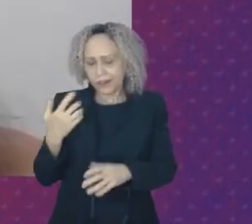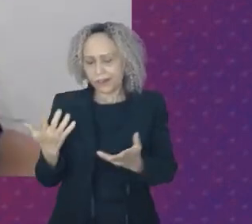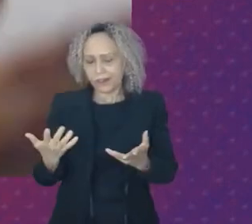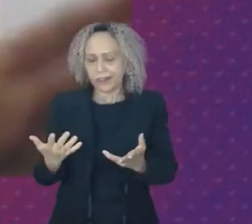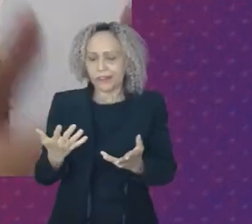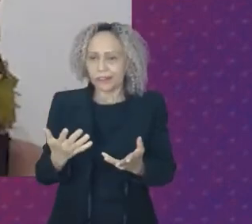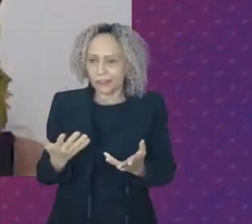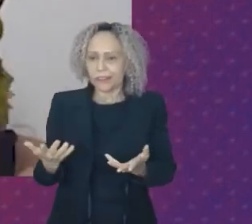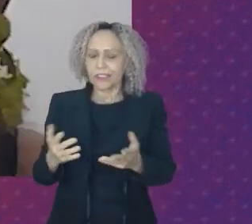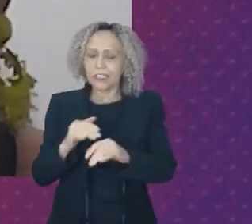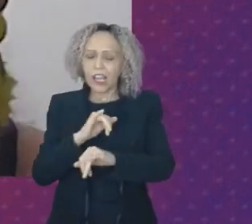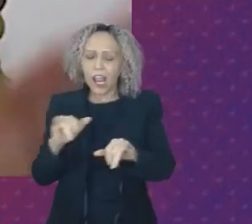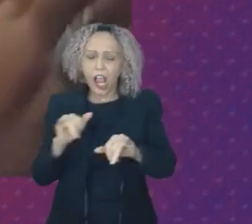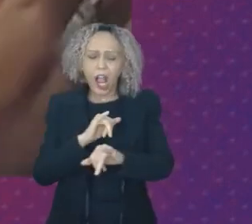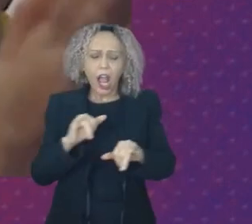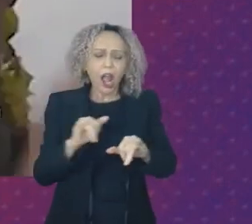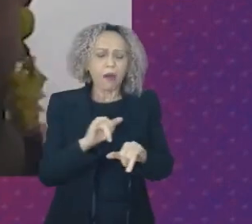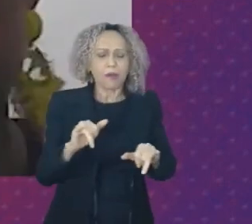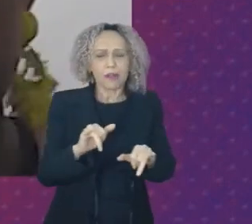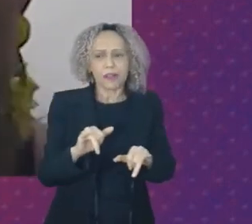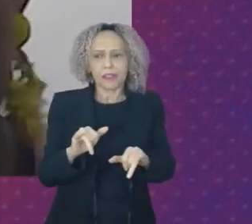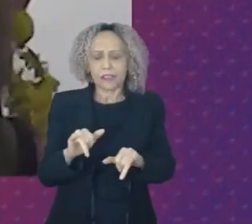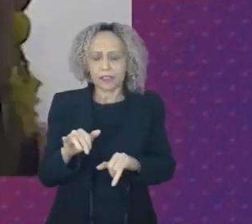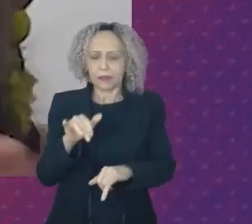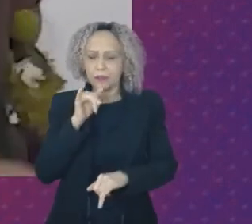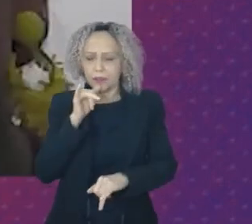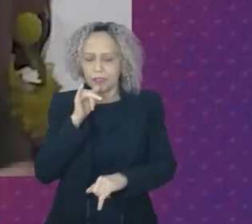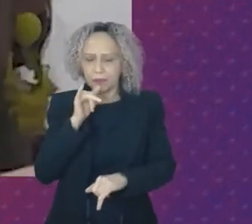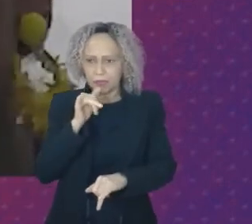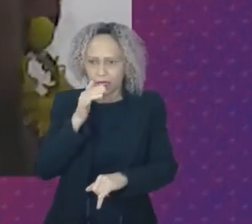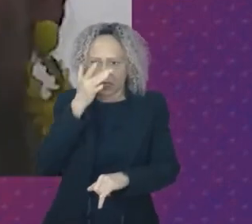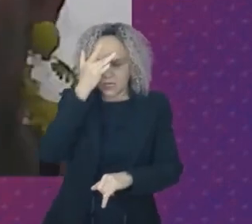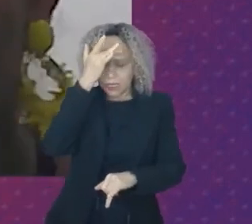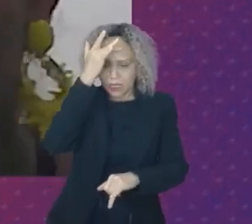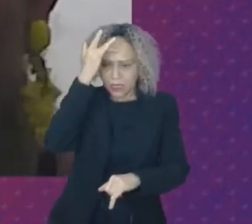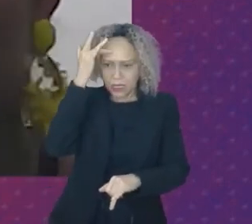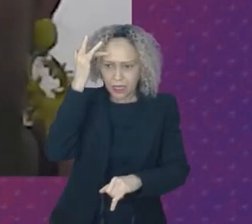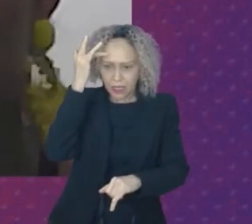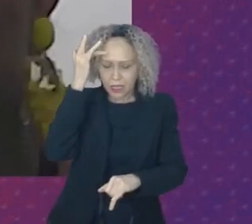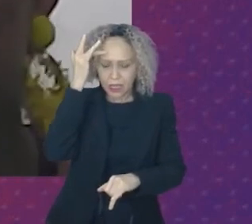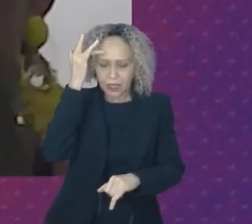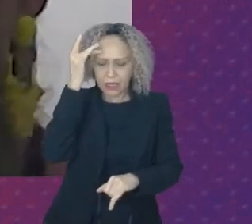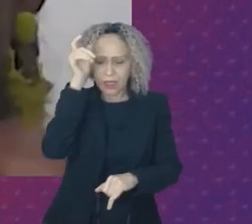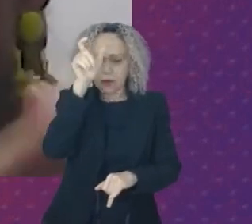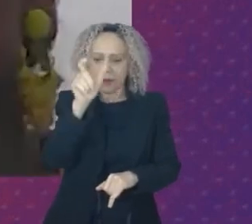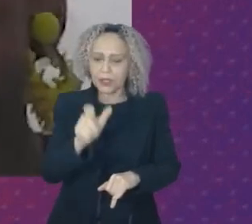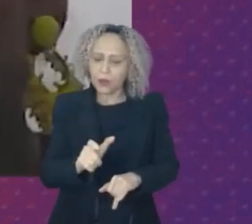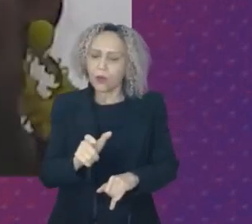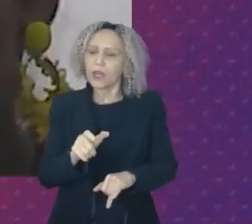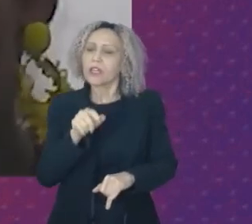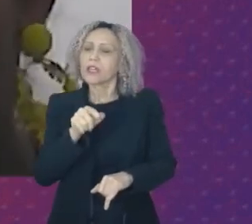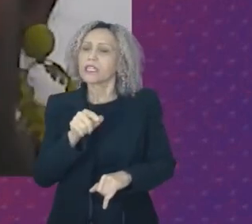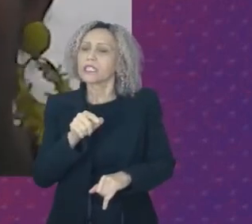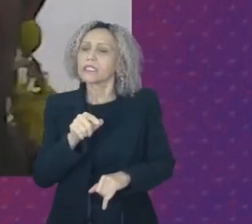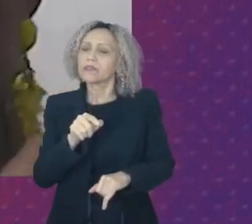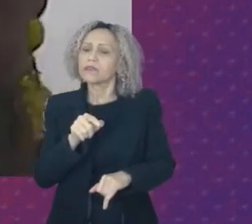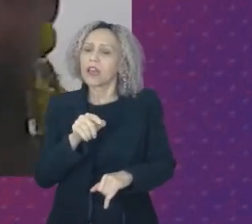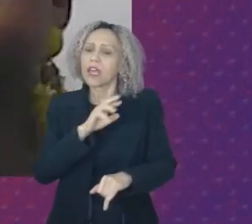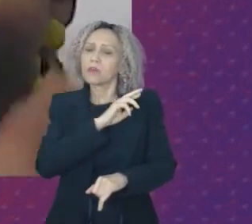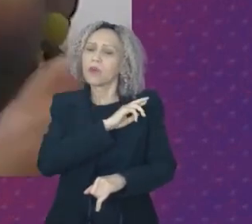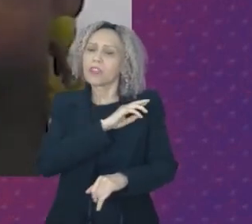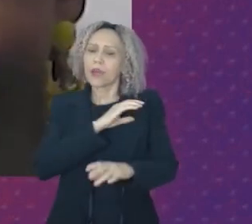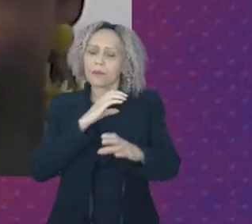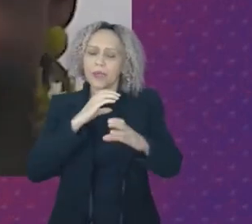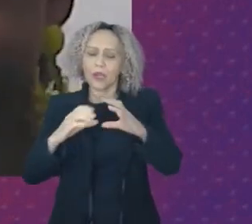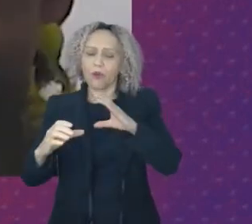óbvio, da pessoa que vai dar visibilidade à comunicação dessa candidatura, é fundamental que exista.